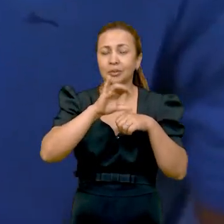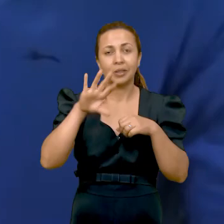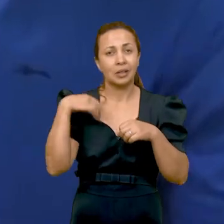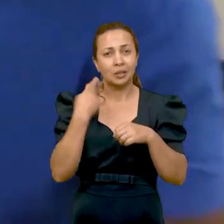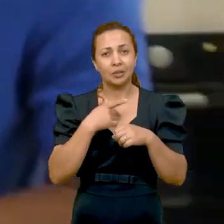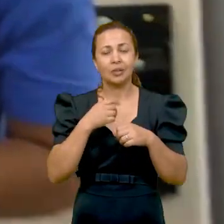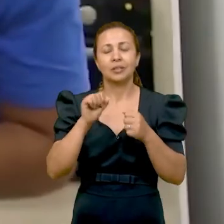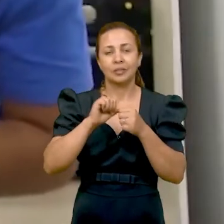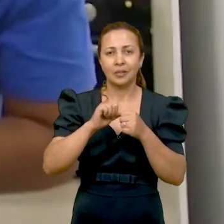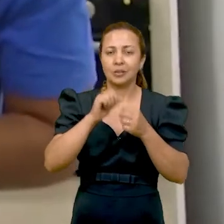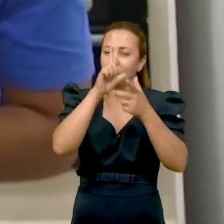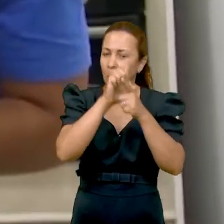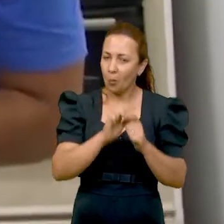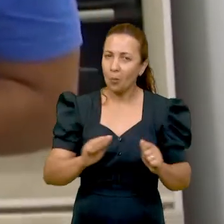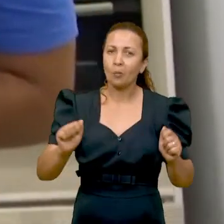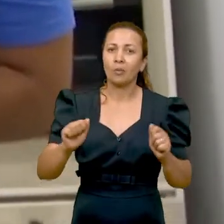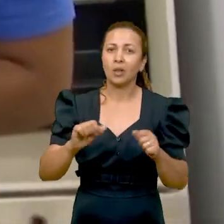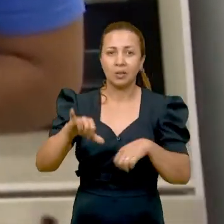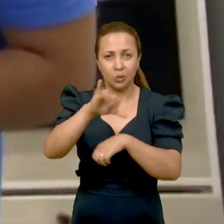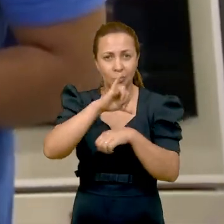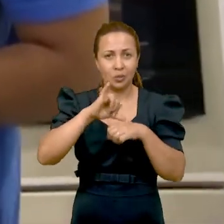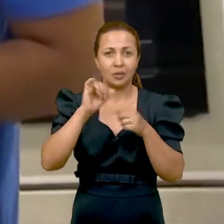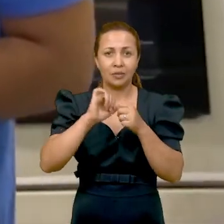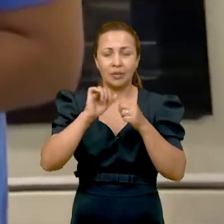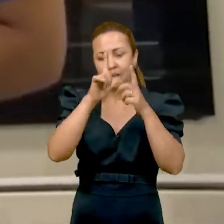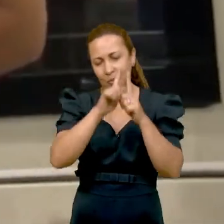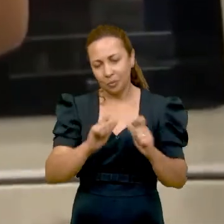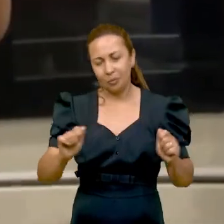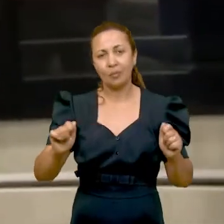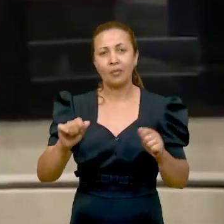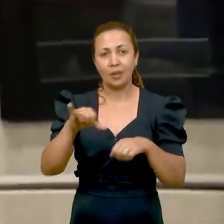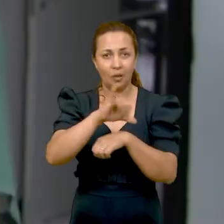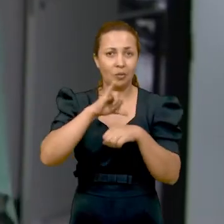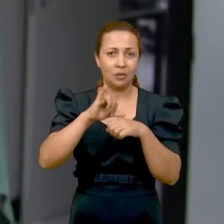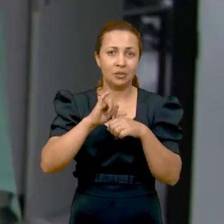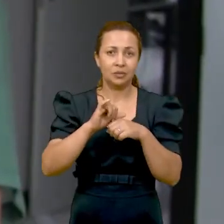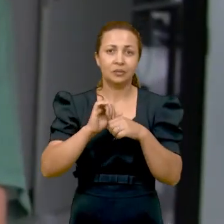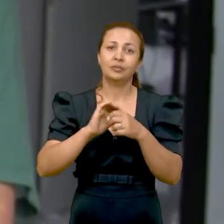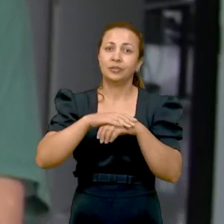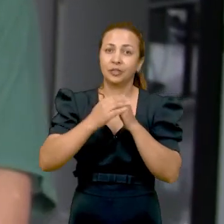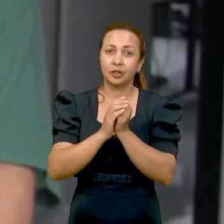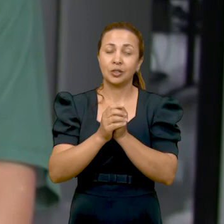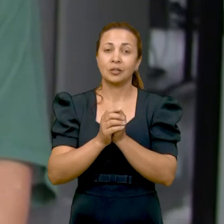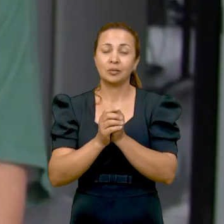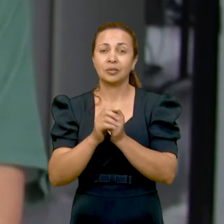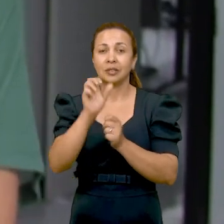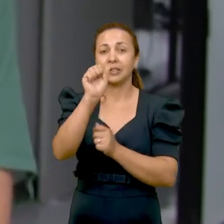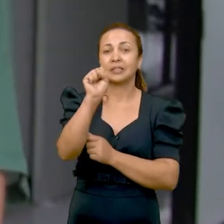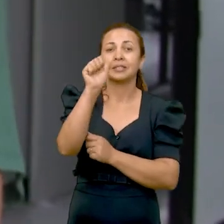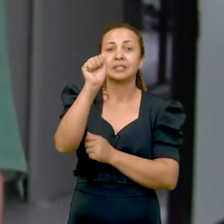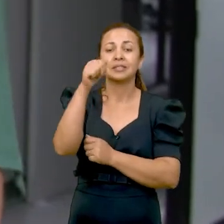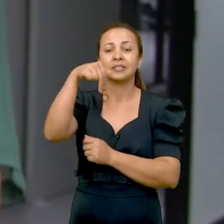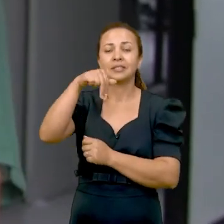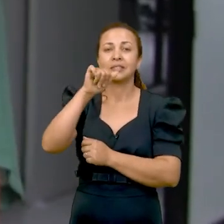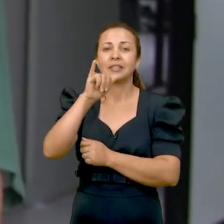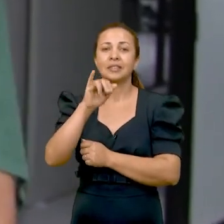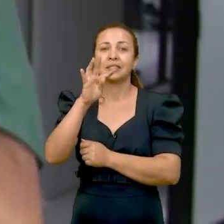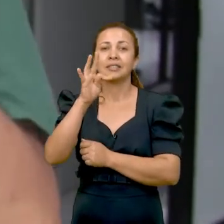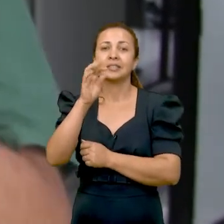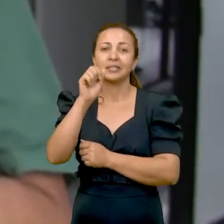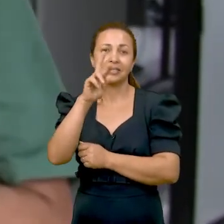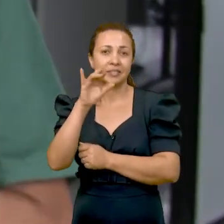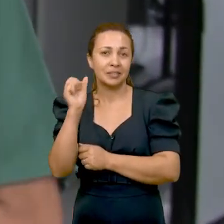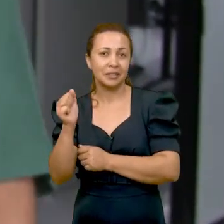a gente faz uma limpeza do óleo. Se o óleo estiver muito sujo, a gente faz a limpeza do óleo através de água sanitária, né? E a gente faz um processo